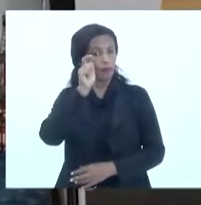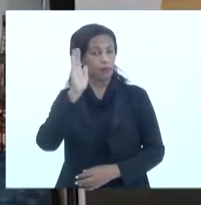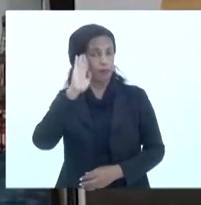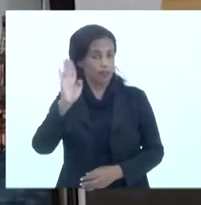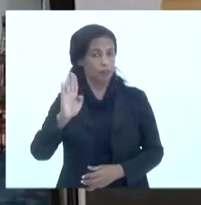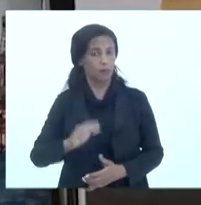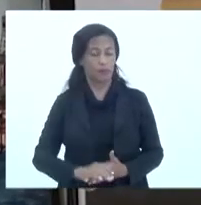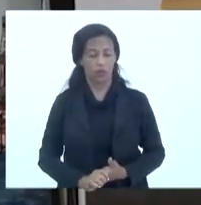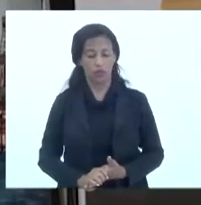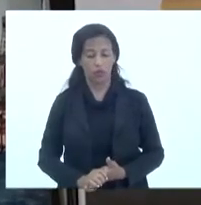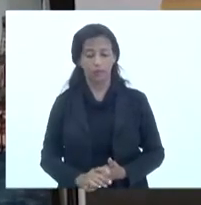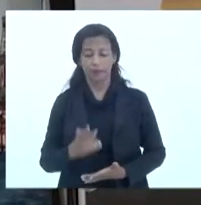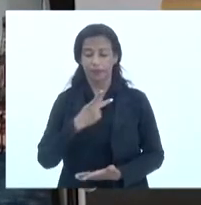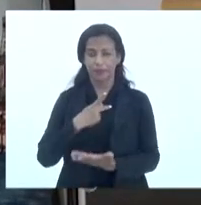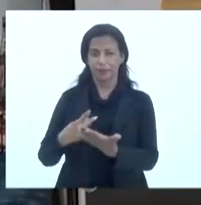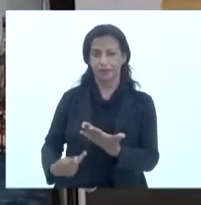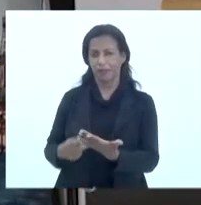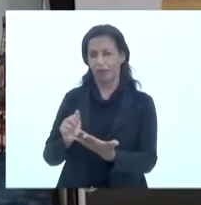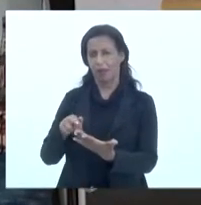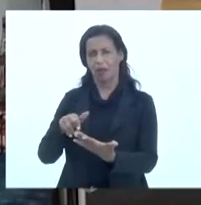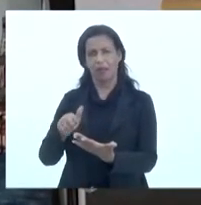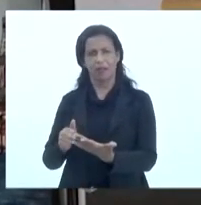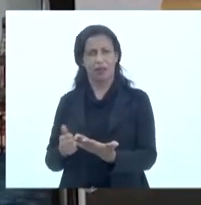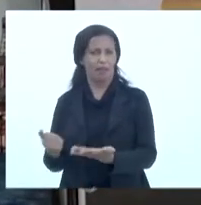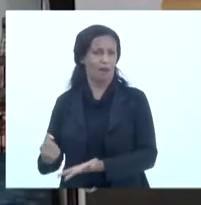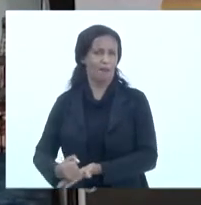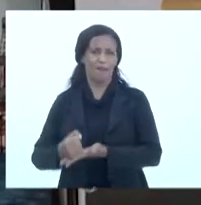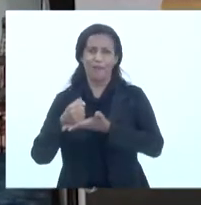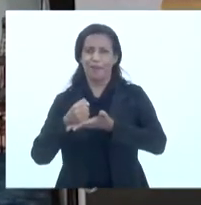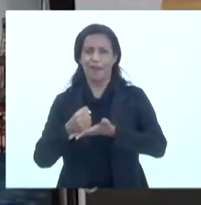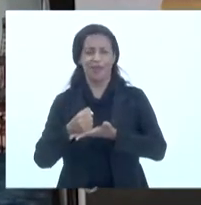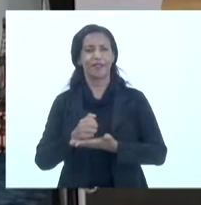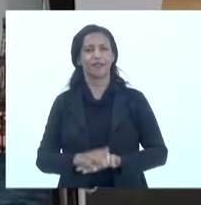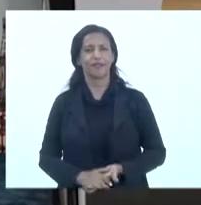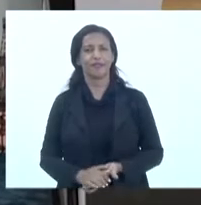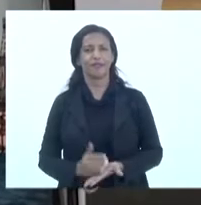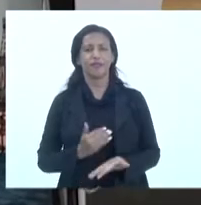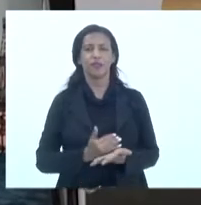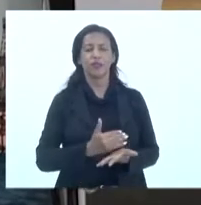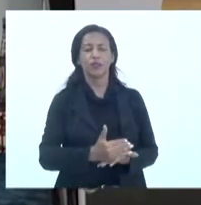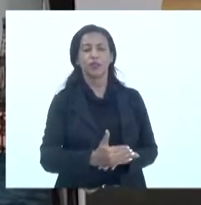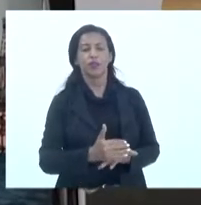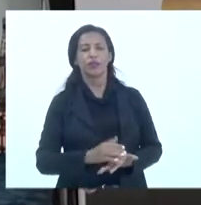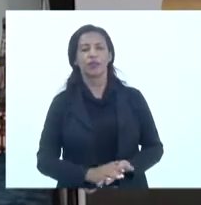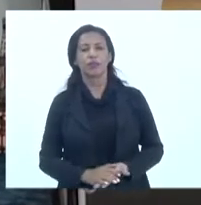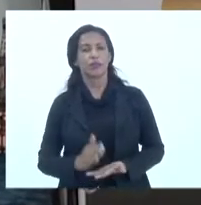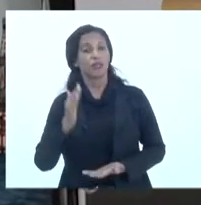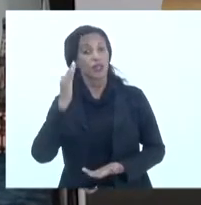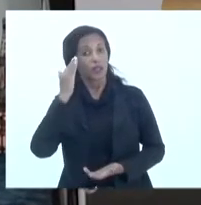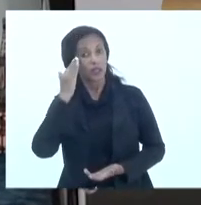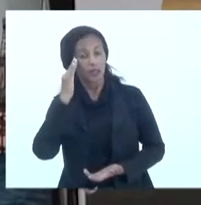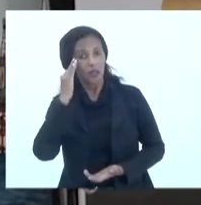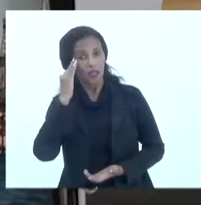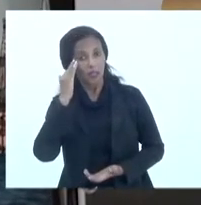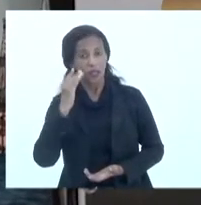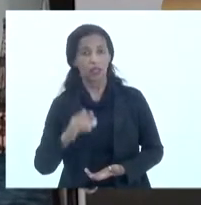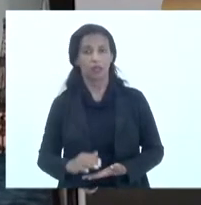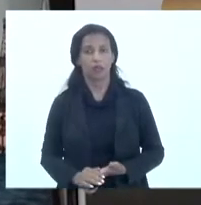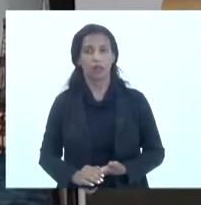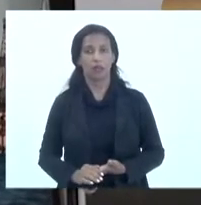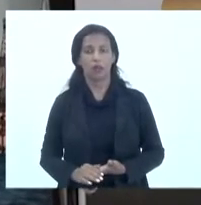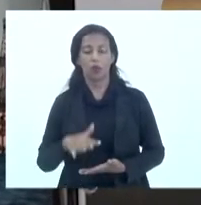O presidente André é um grande apoiador, desde o início, entendendo